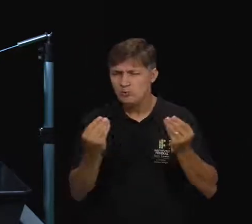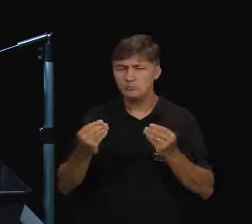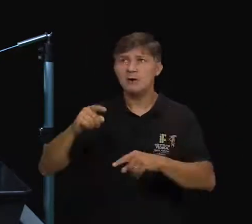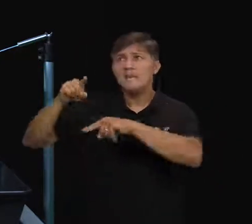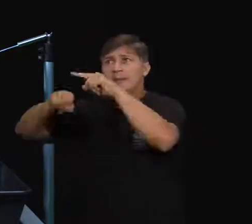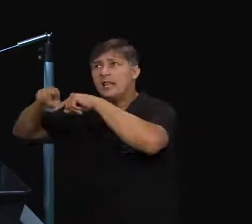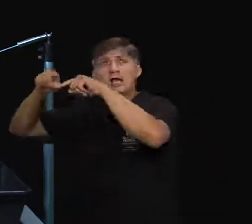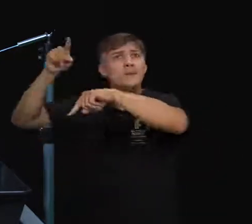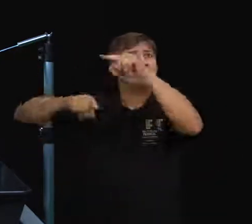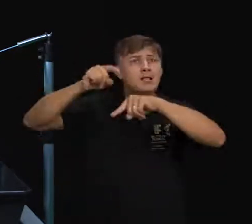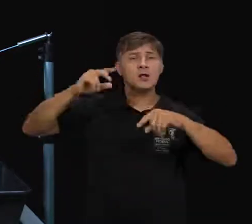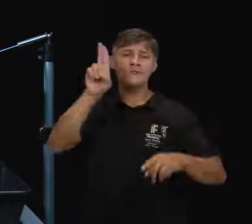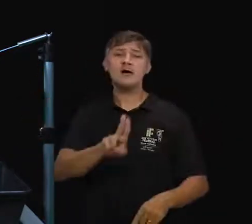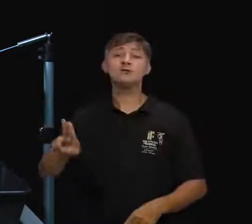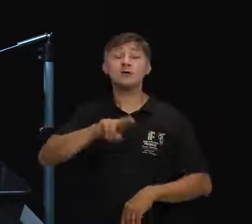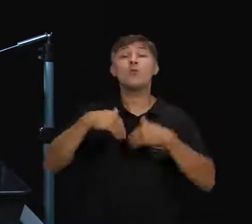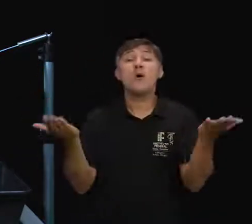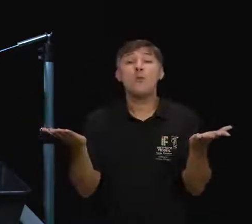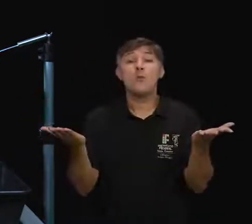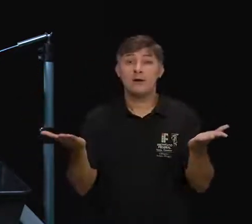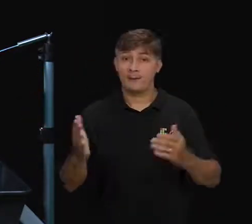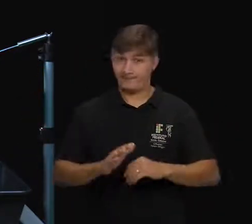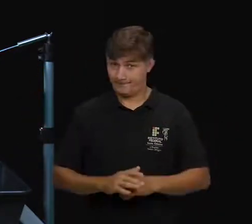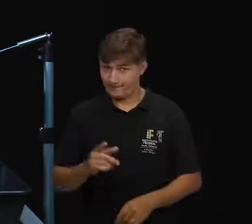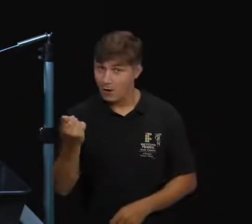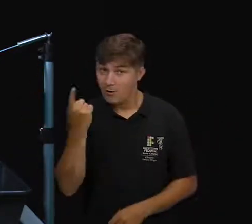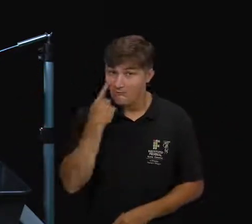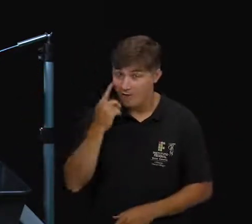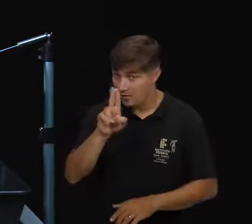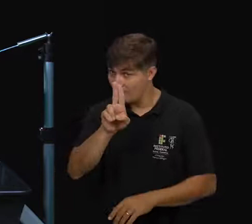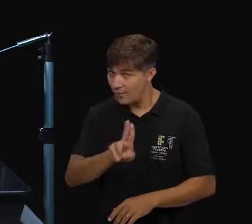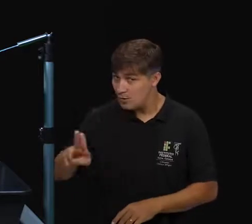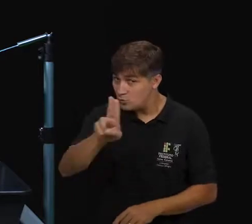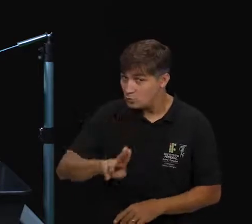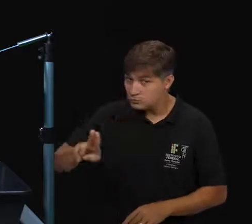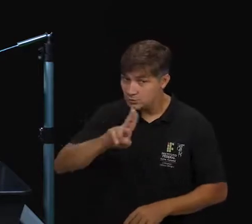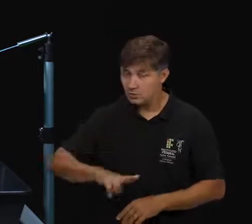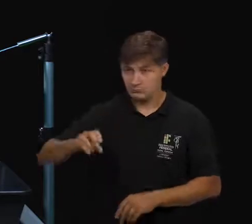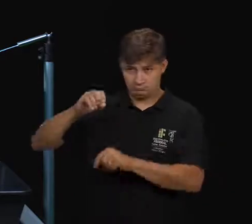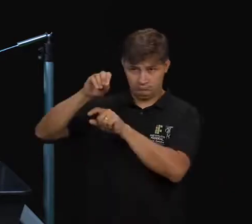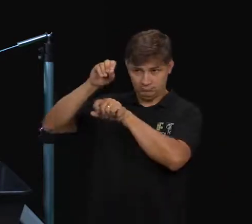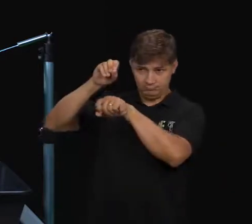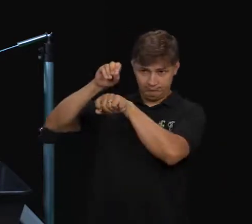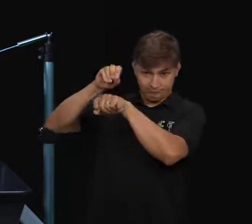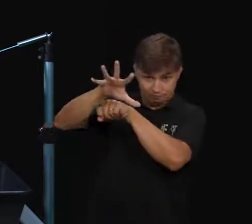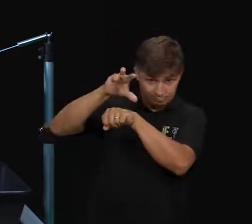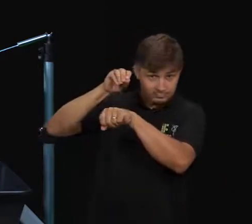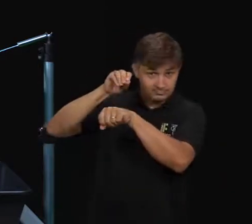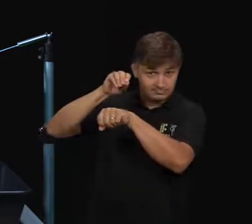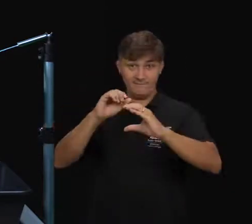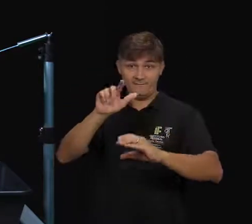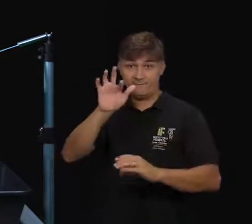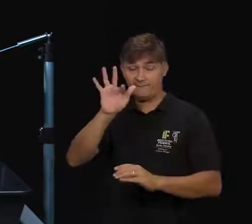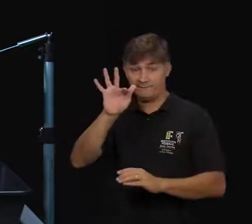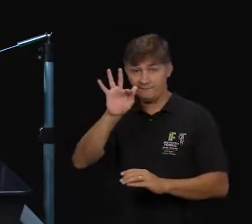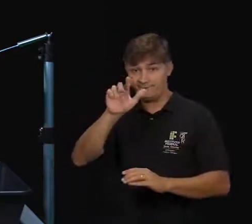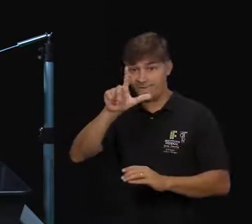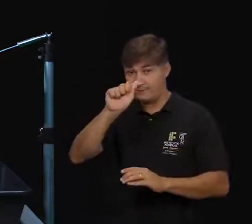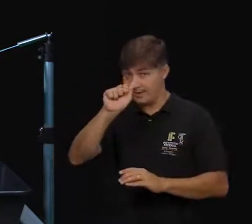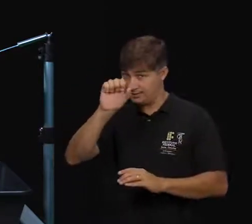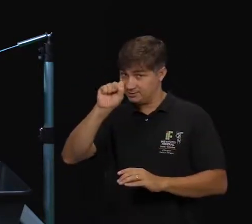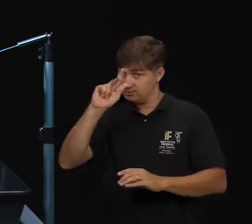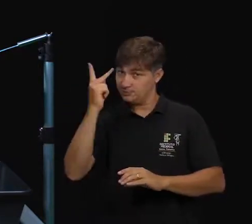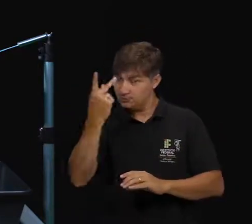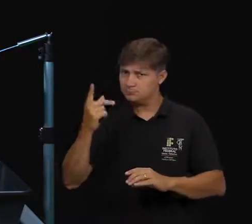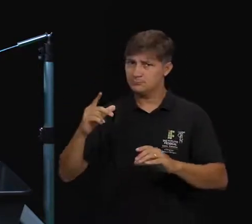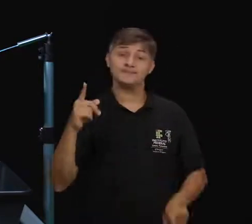para lembrar, quais os acessórios que a gente vai usar para o splash. A gente vai usar os flashes com